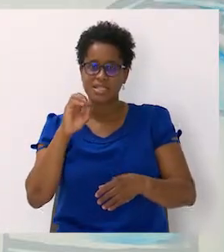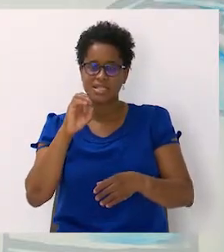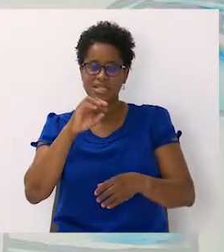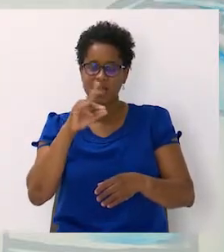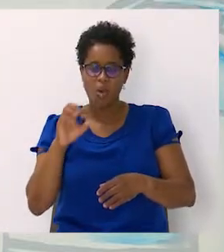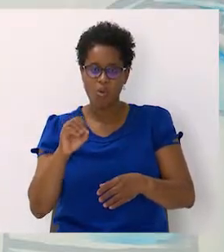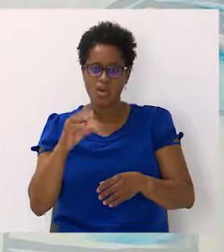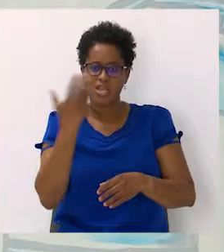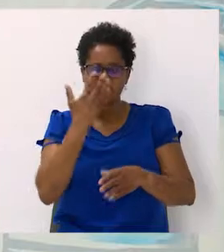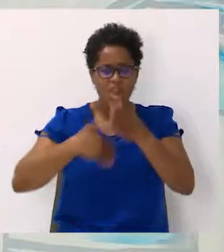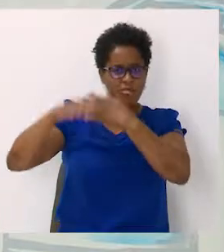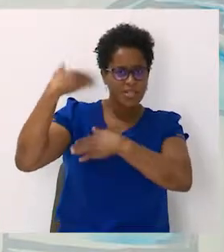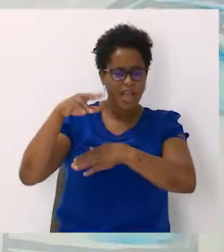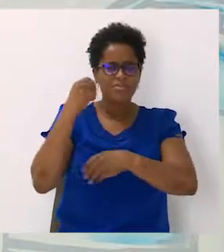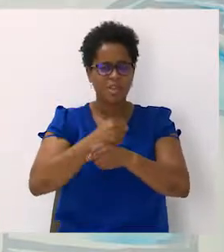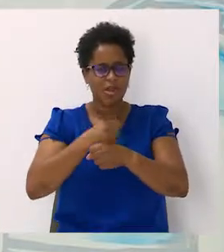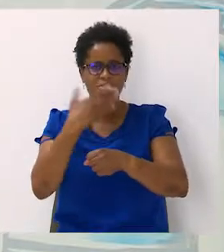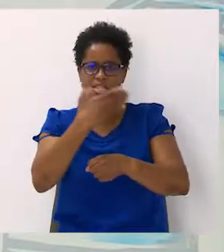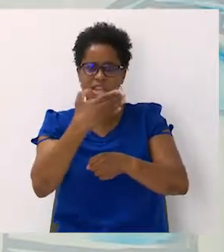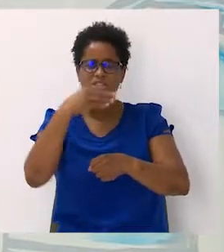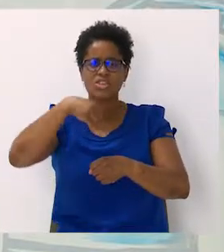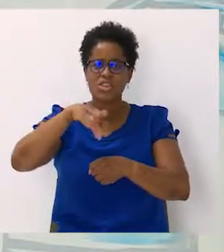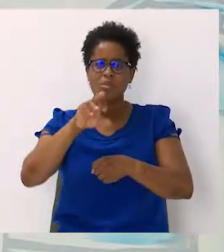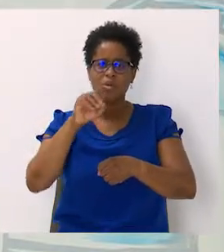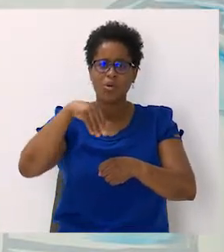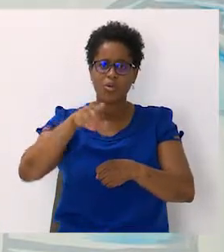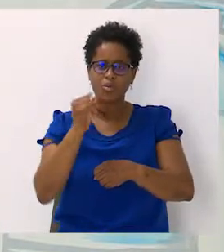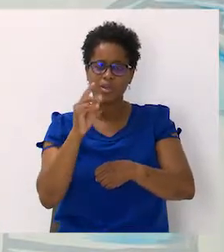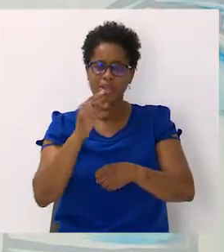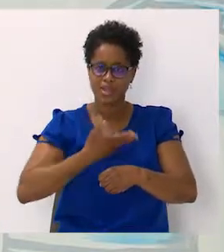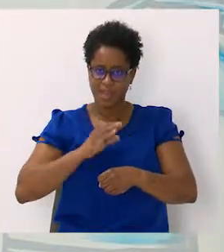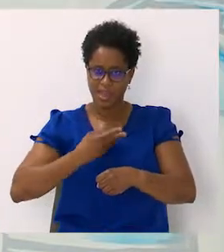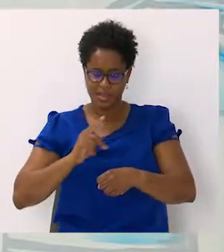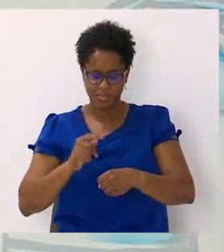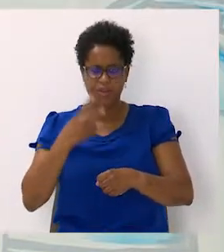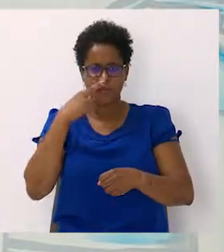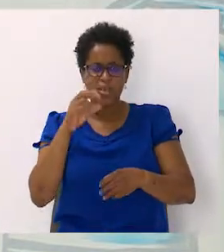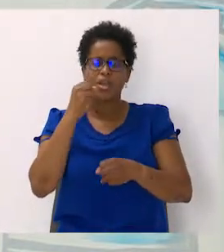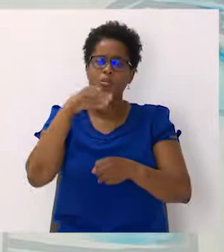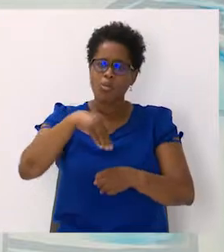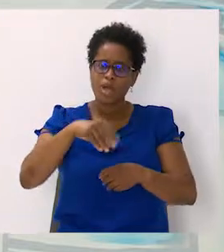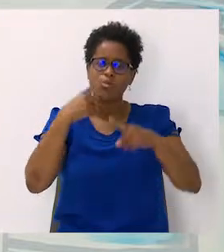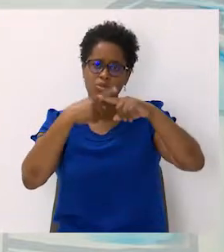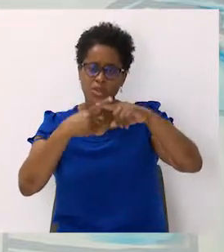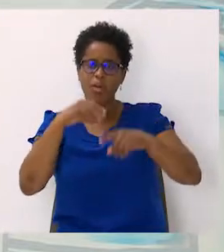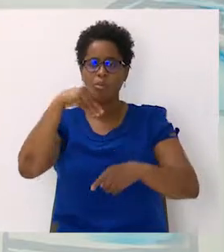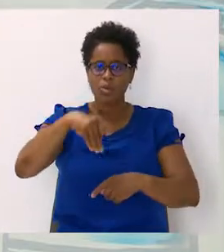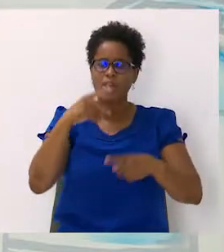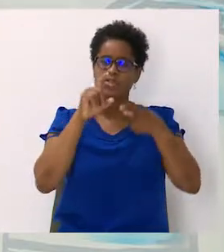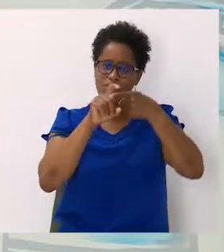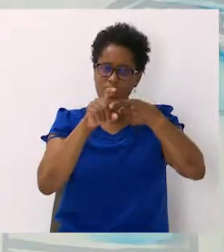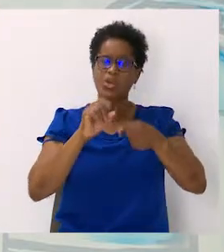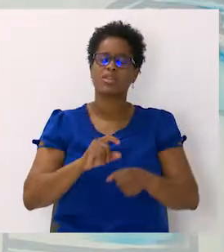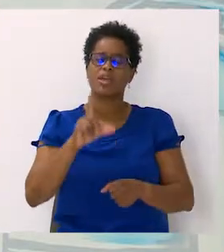passadas, vimos 7 propriedades. Vimos a propriedade da multiplicação, propriedade